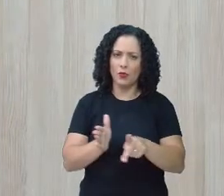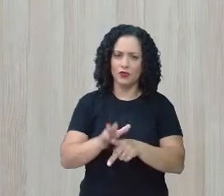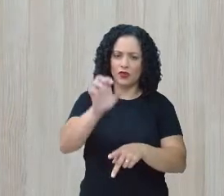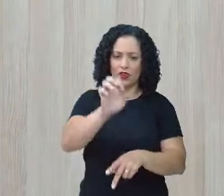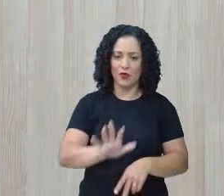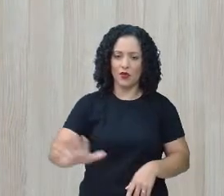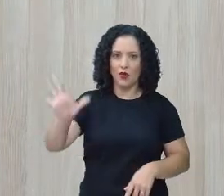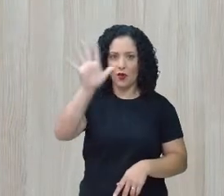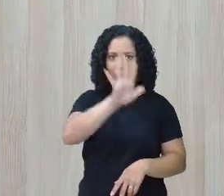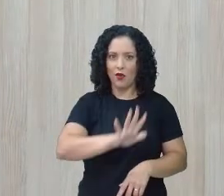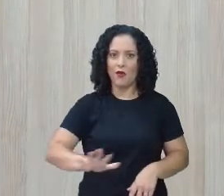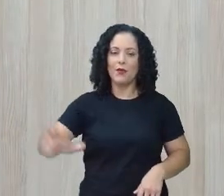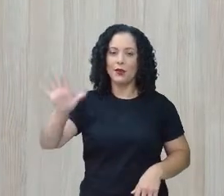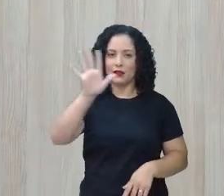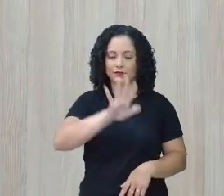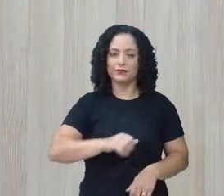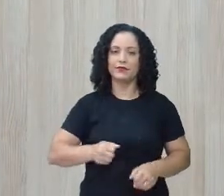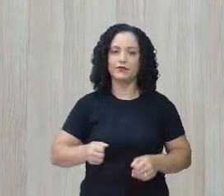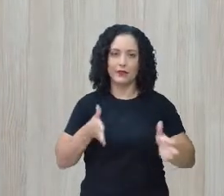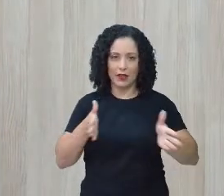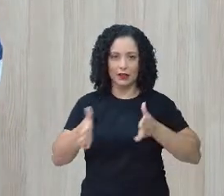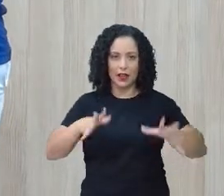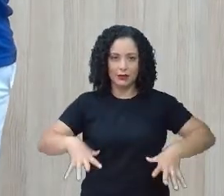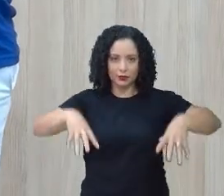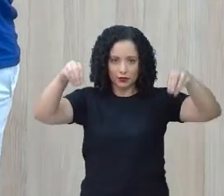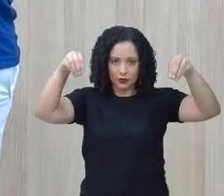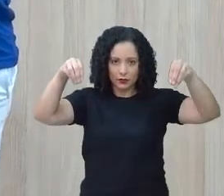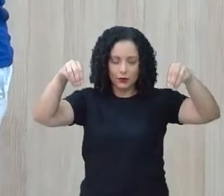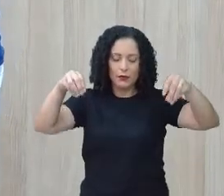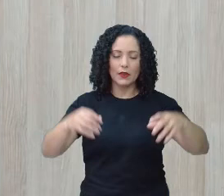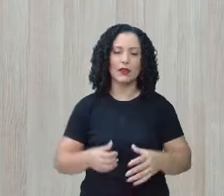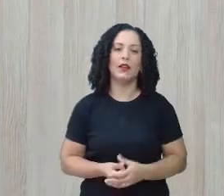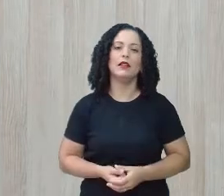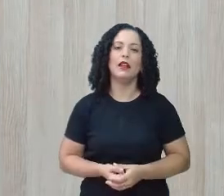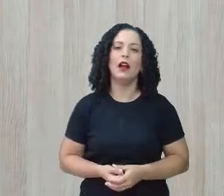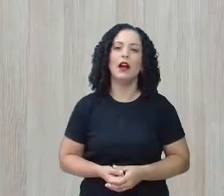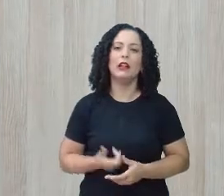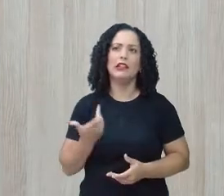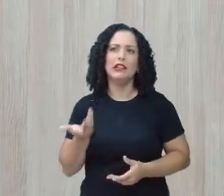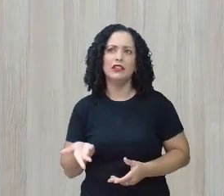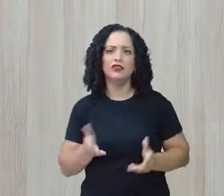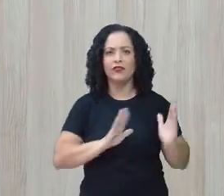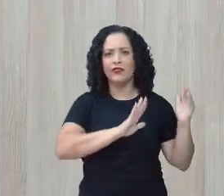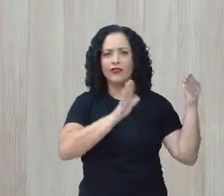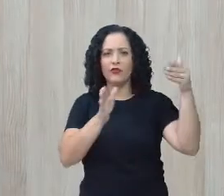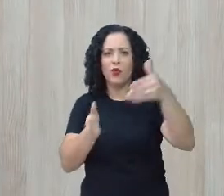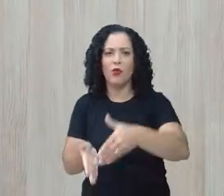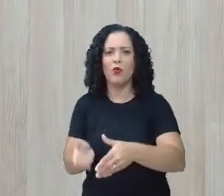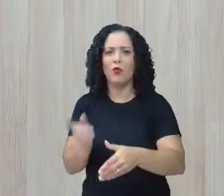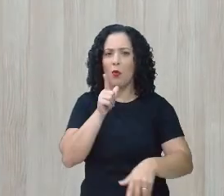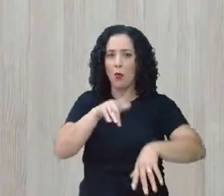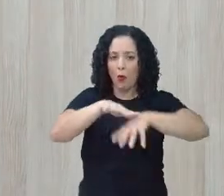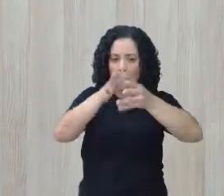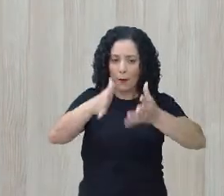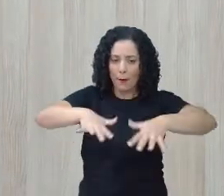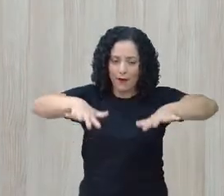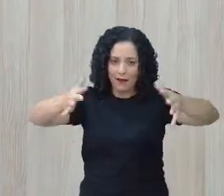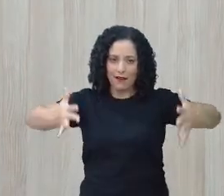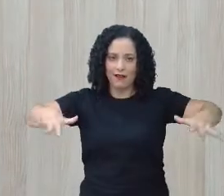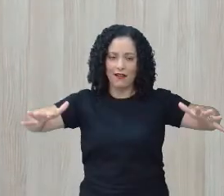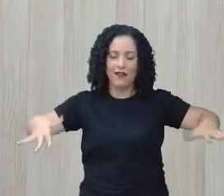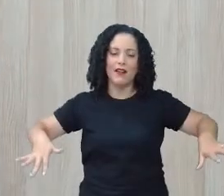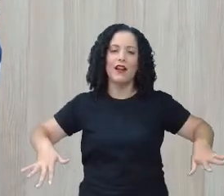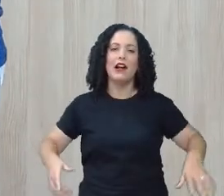no início dessa Idade Moderna, eles se lançaram, né, ao mar e iniciaram um processo